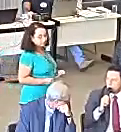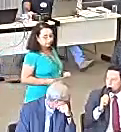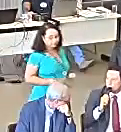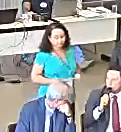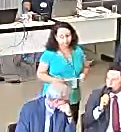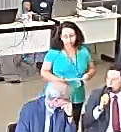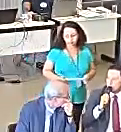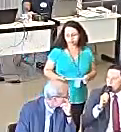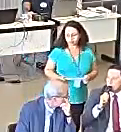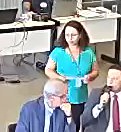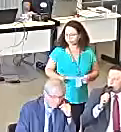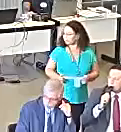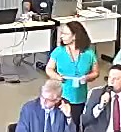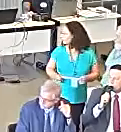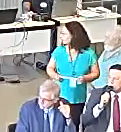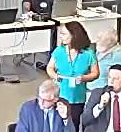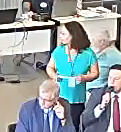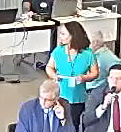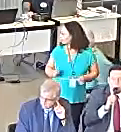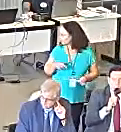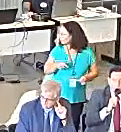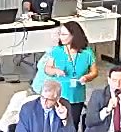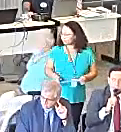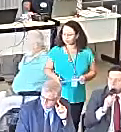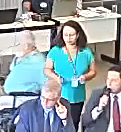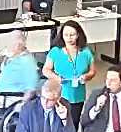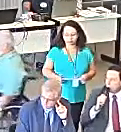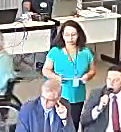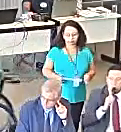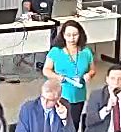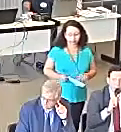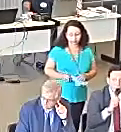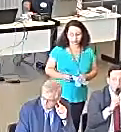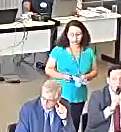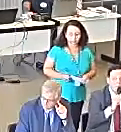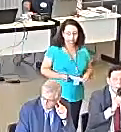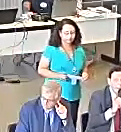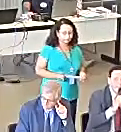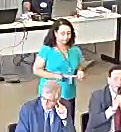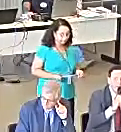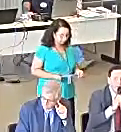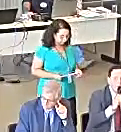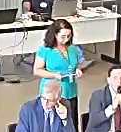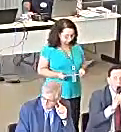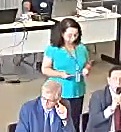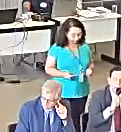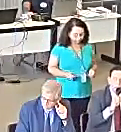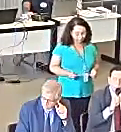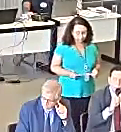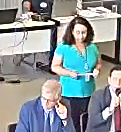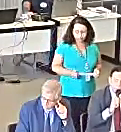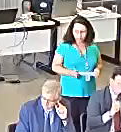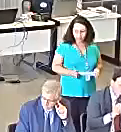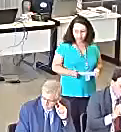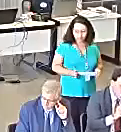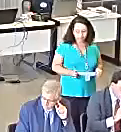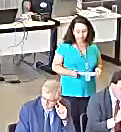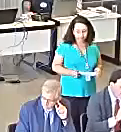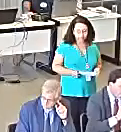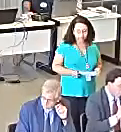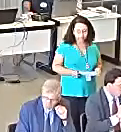comissão Professor Cleiton para que a gente possa pedir aí Então oficialmente uma reunião com o Senor Anderson que é o